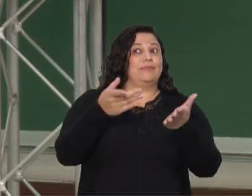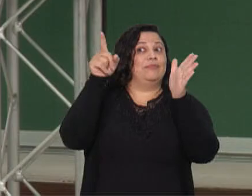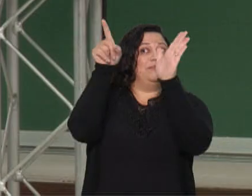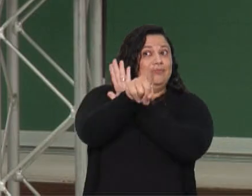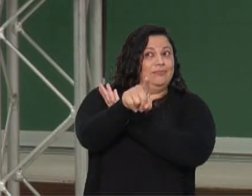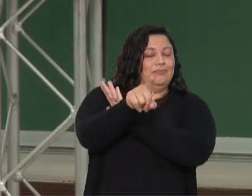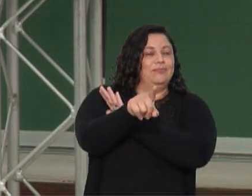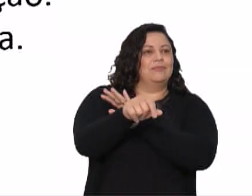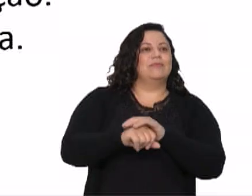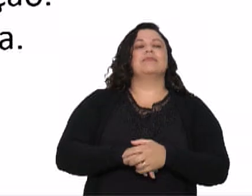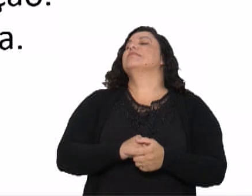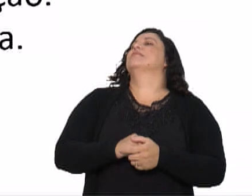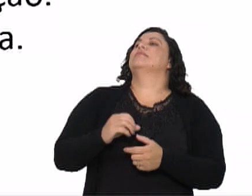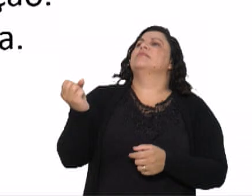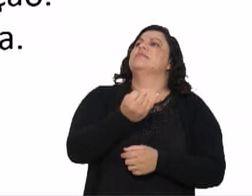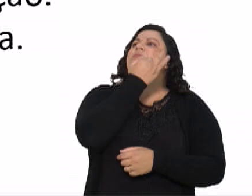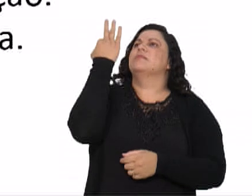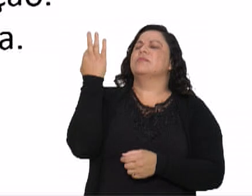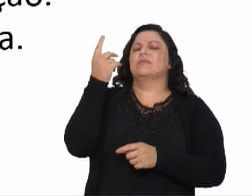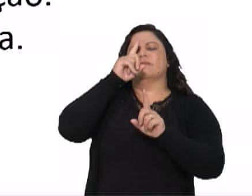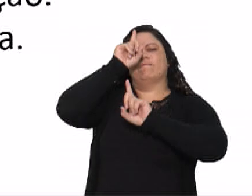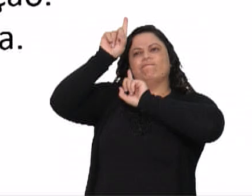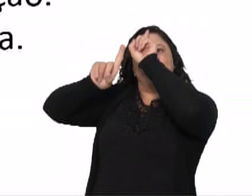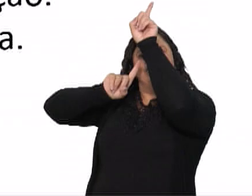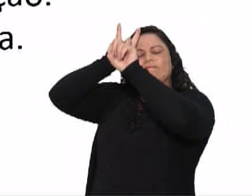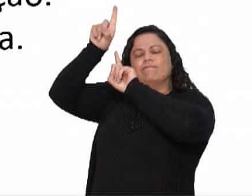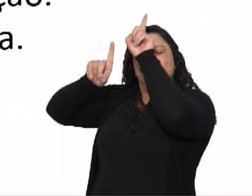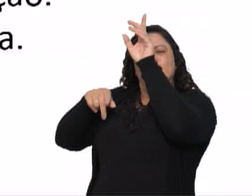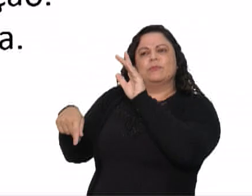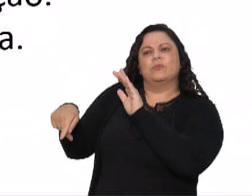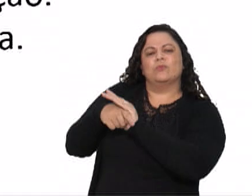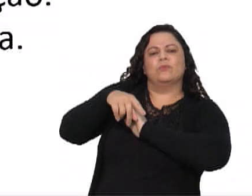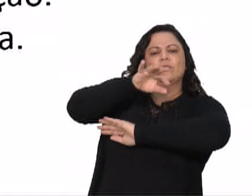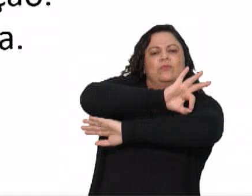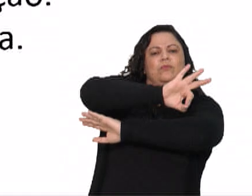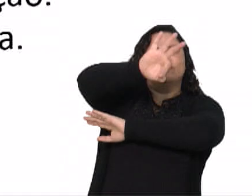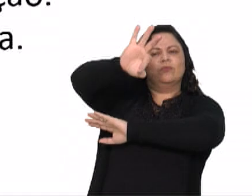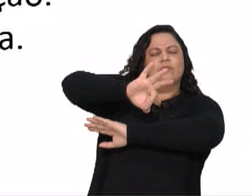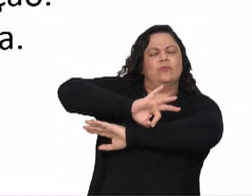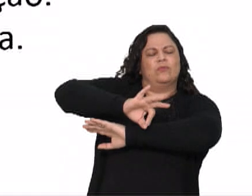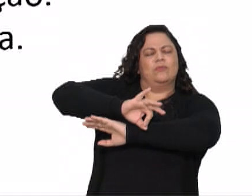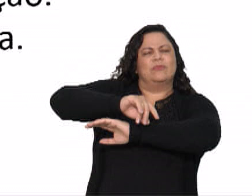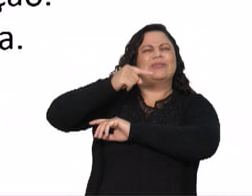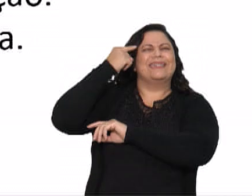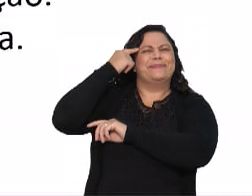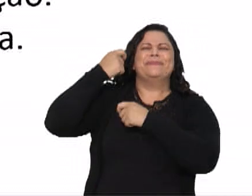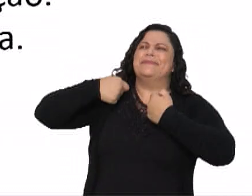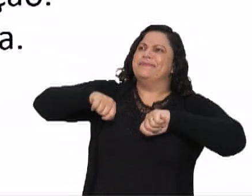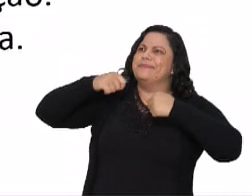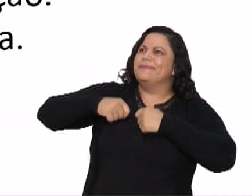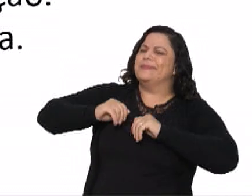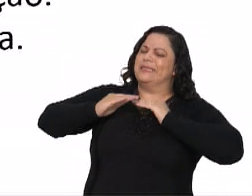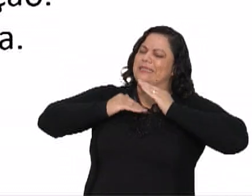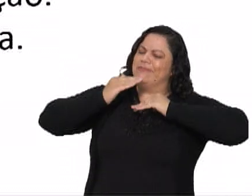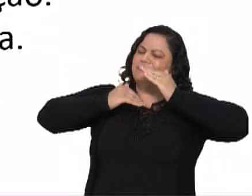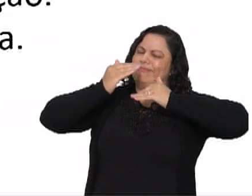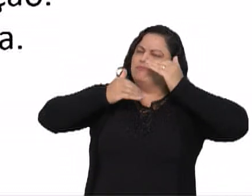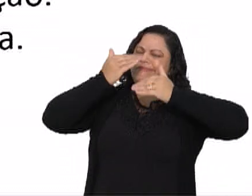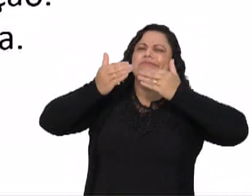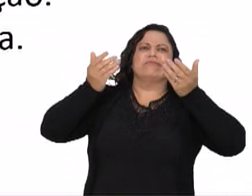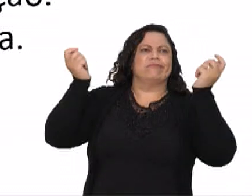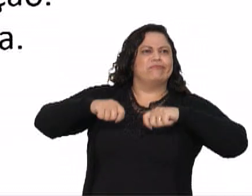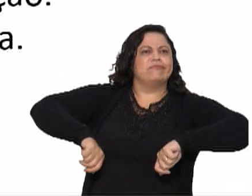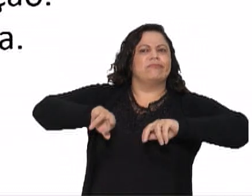questãozinha. Quando se cria um projeto arquitetônico, é preciso pensar em muitas coisas para desenvolvê-lo. Tá certo,